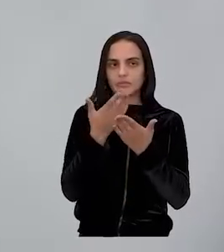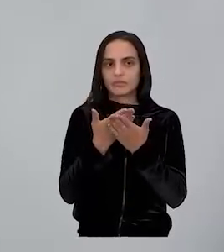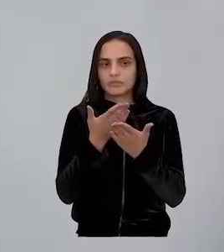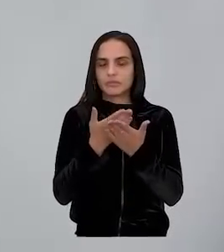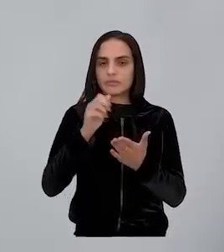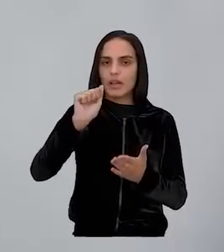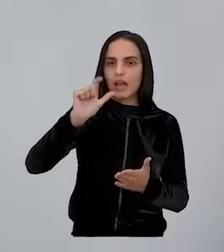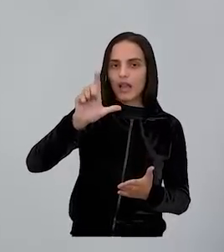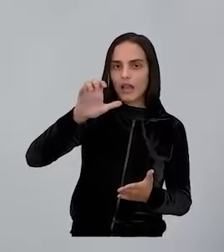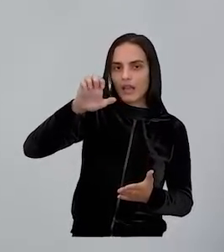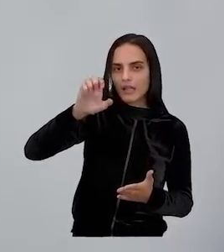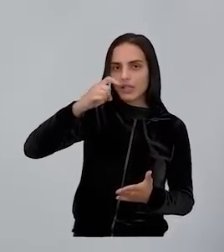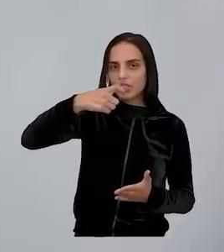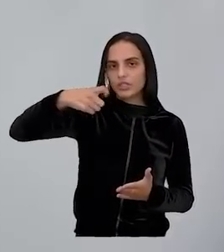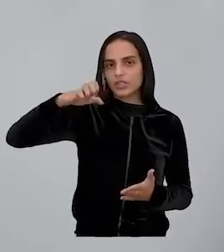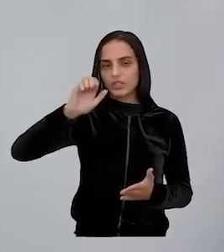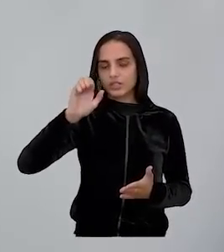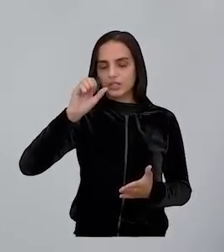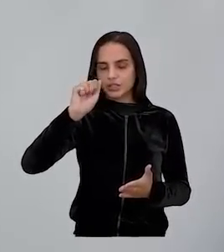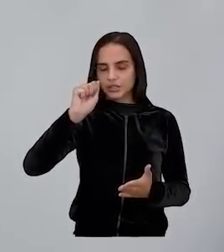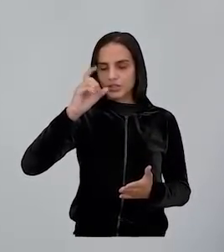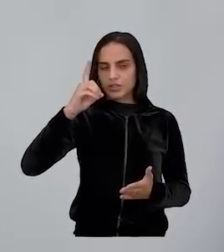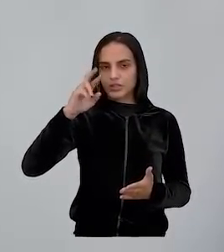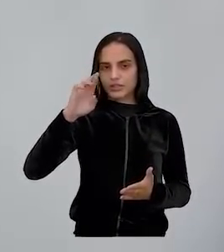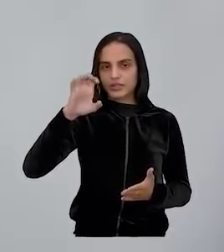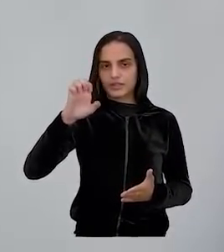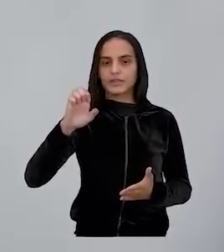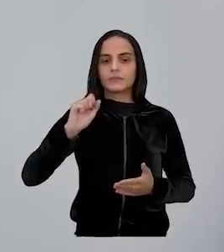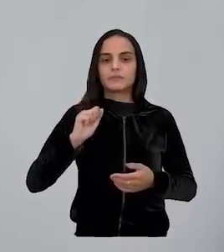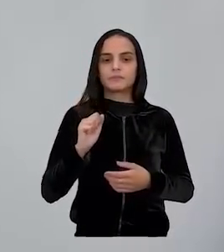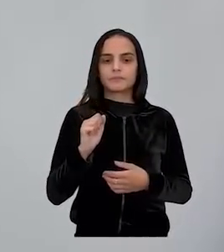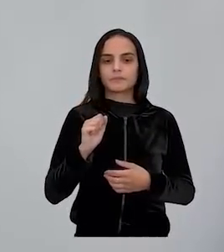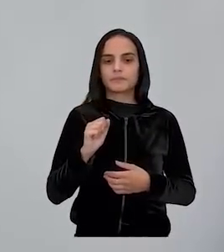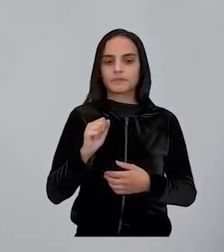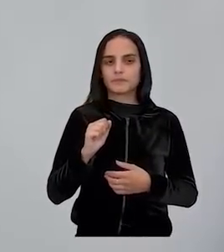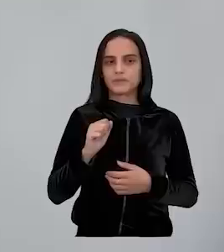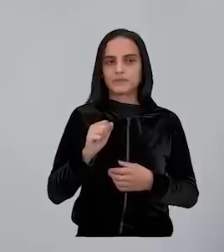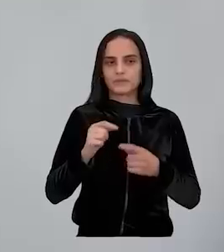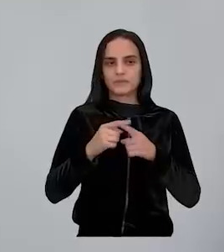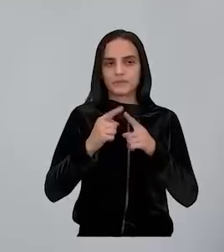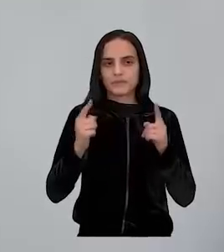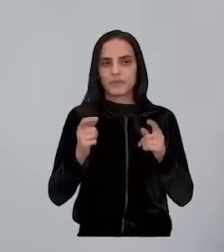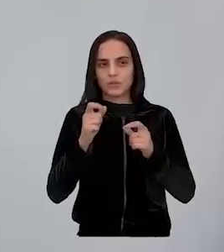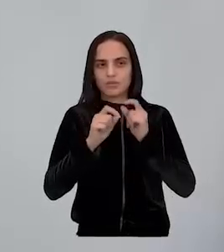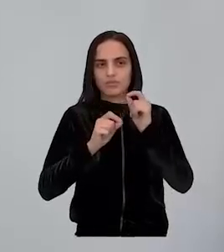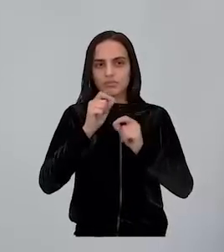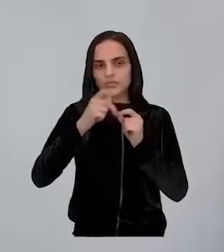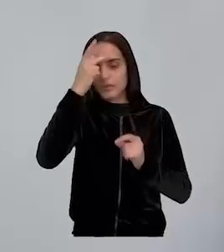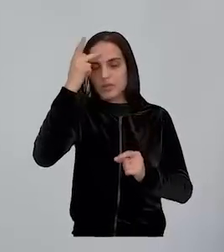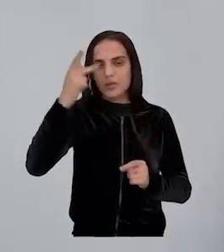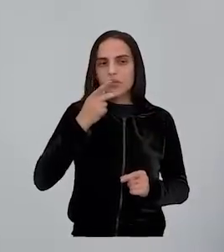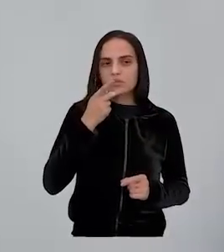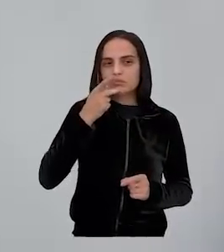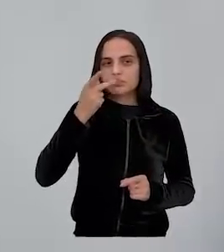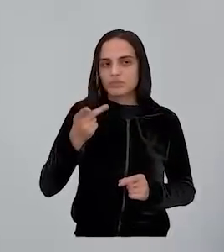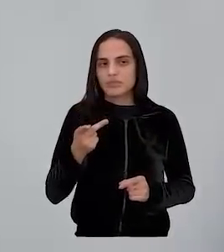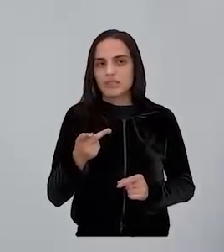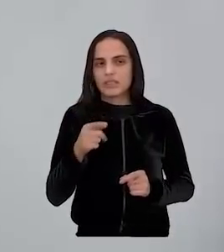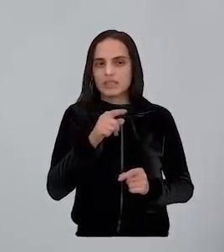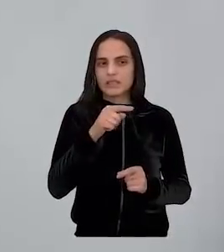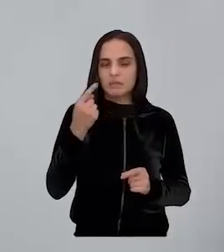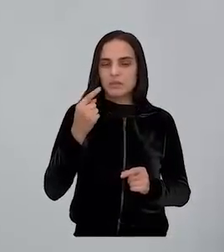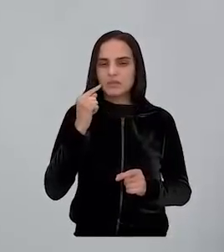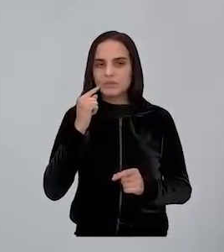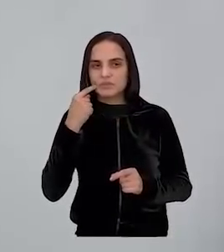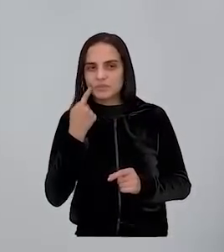o Vitor, César e a Bianca, escreveram que as pessoas podem ficar mal vistas e depois com vergonha